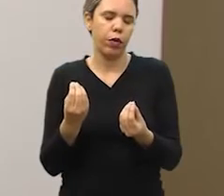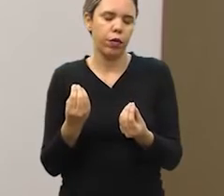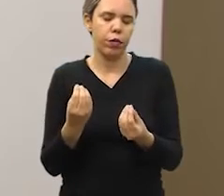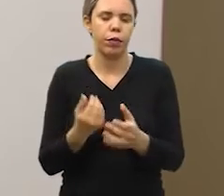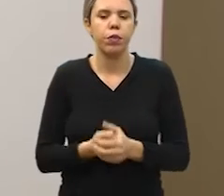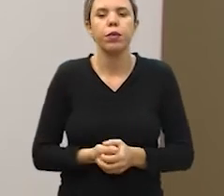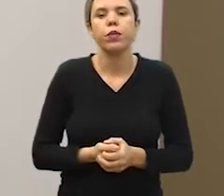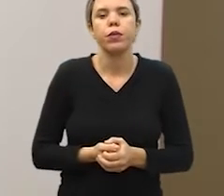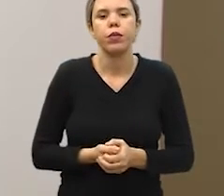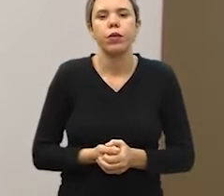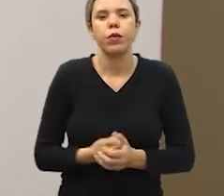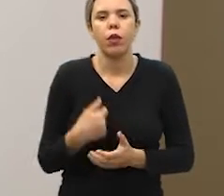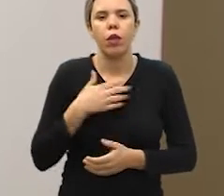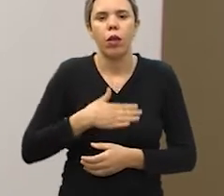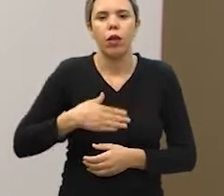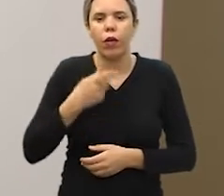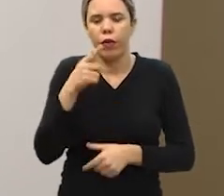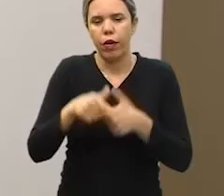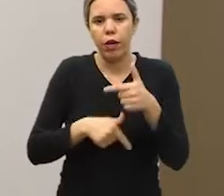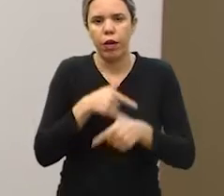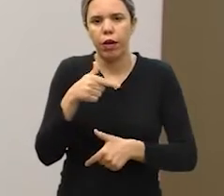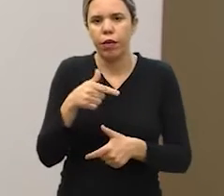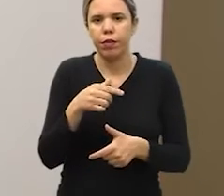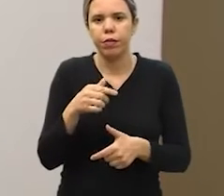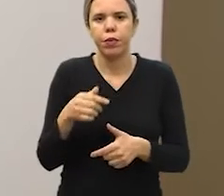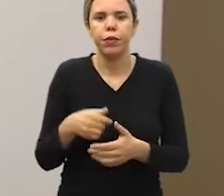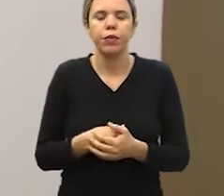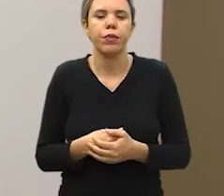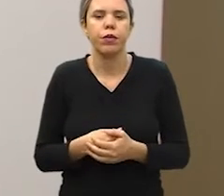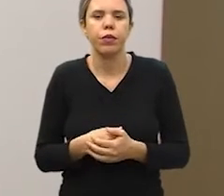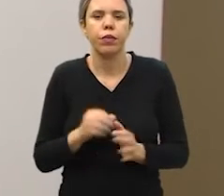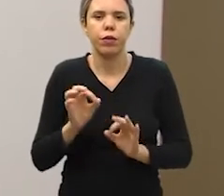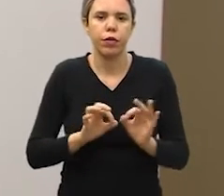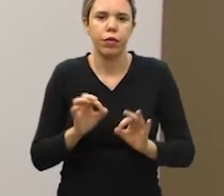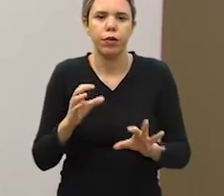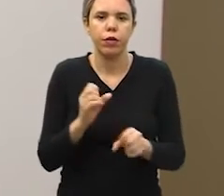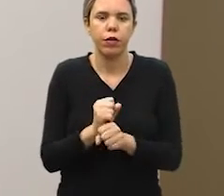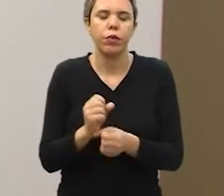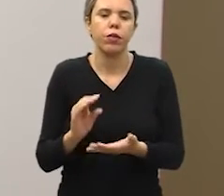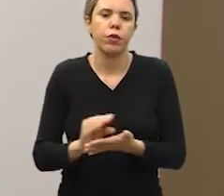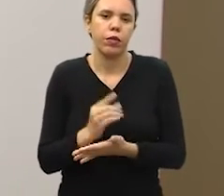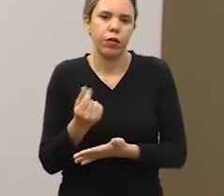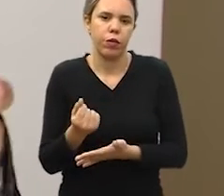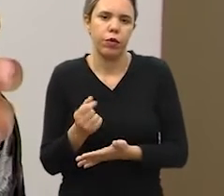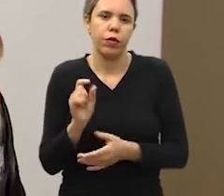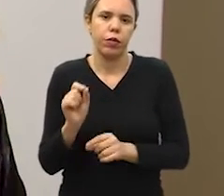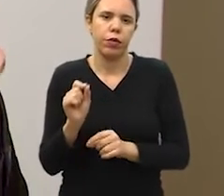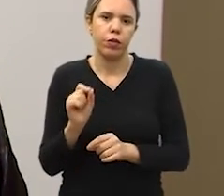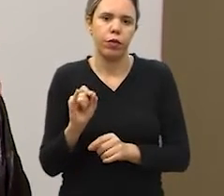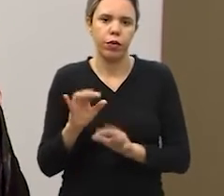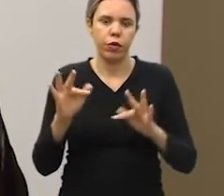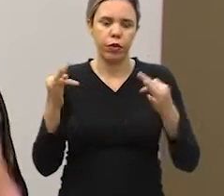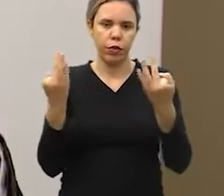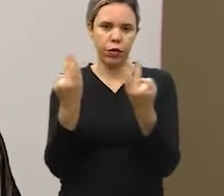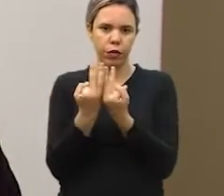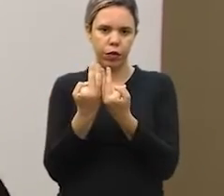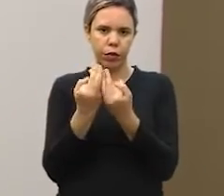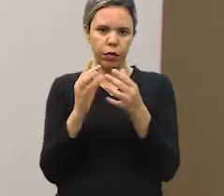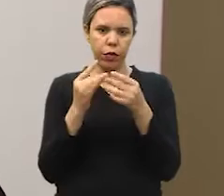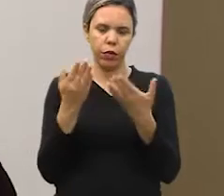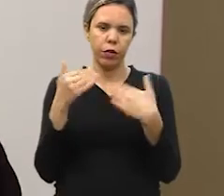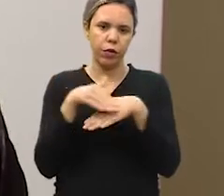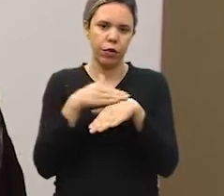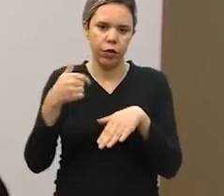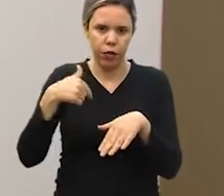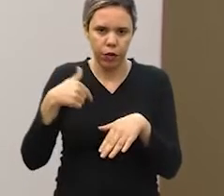ideia? Eu gosto de trabalhar na construção de um planejamento financeiro, de que se a família está vindo